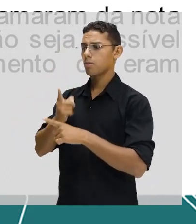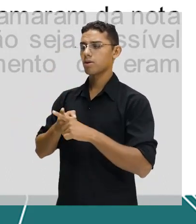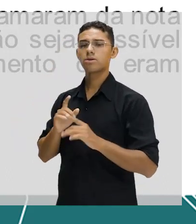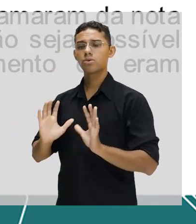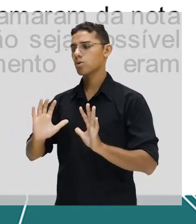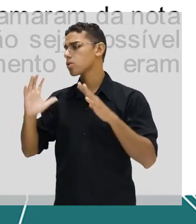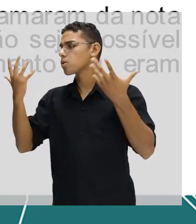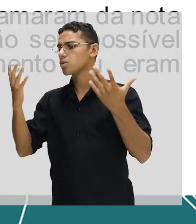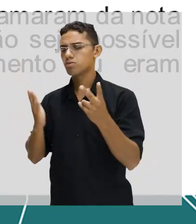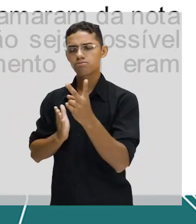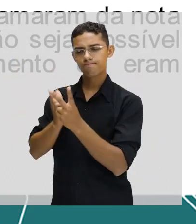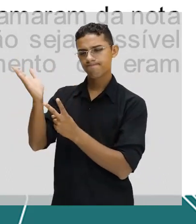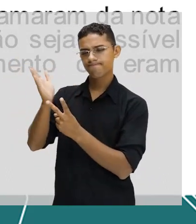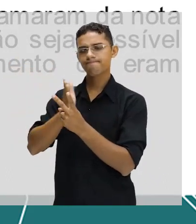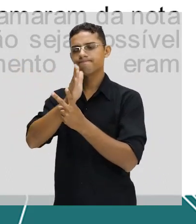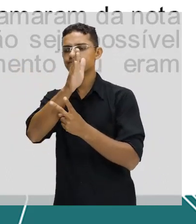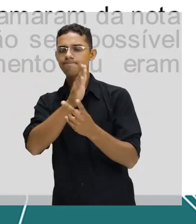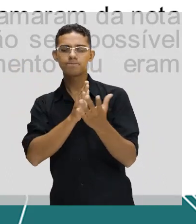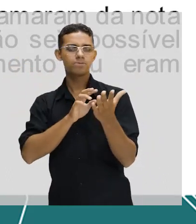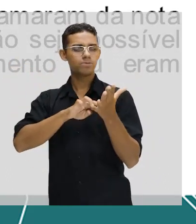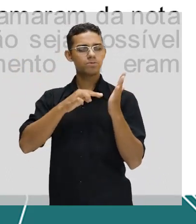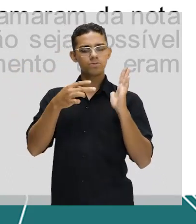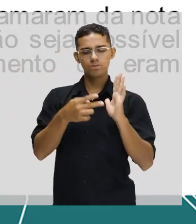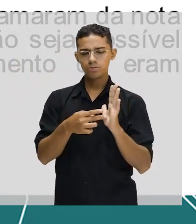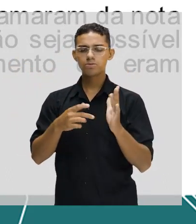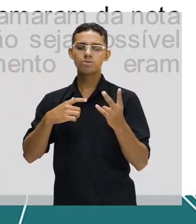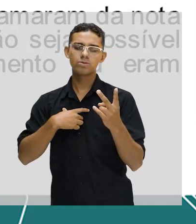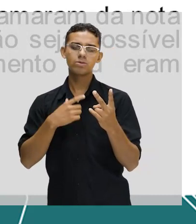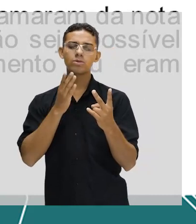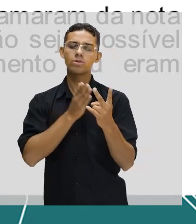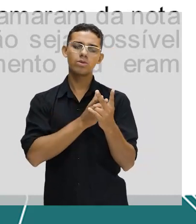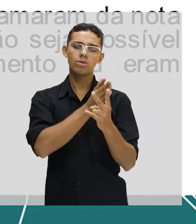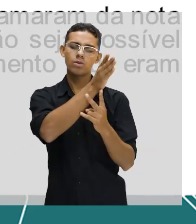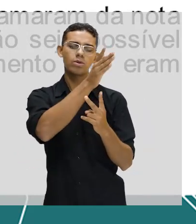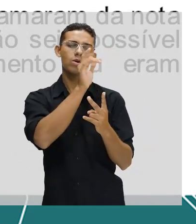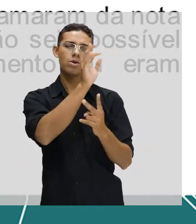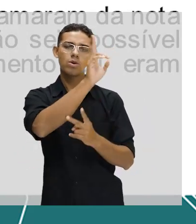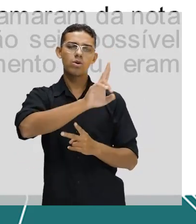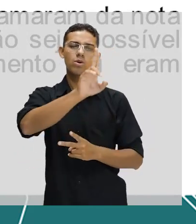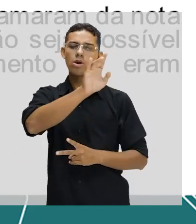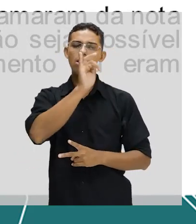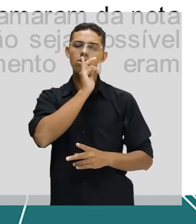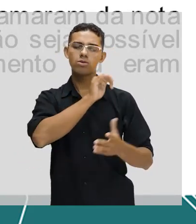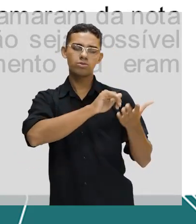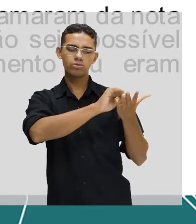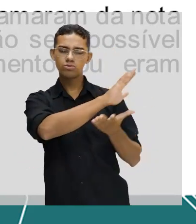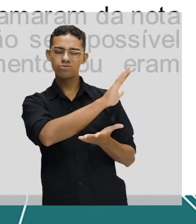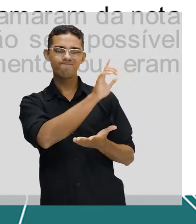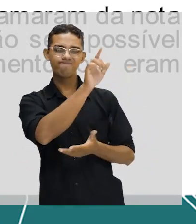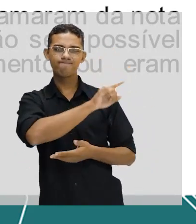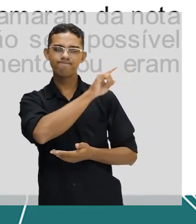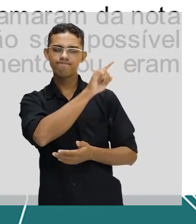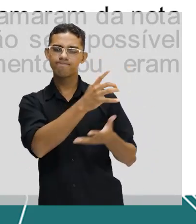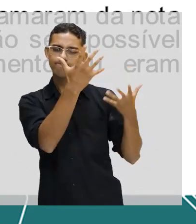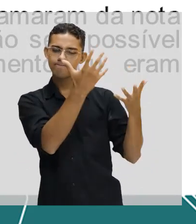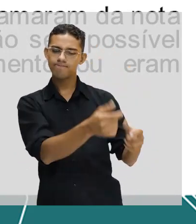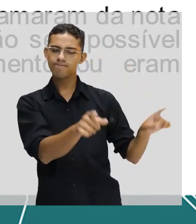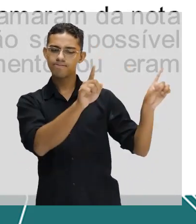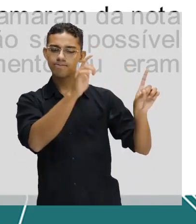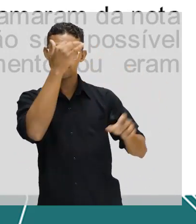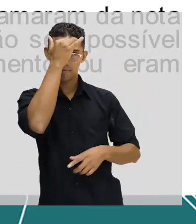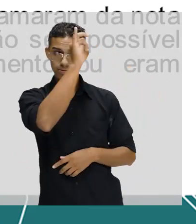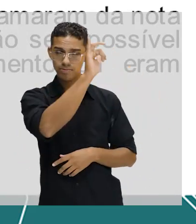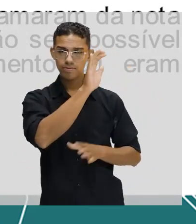tanta ambiguidade? Quando ela é um vício de linguagem? Quando ela deve ser eliminada, né? Quando ela deve ser